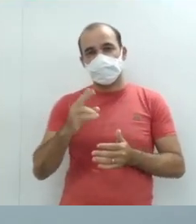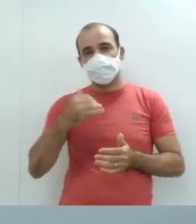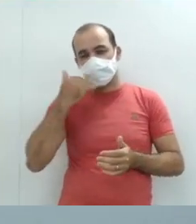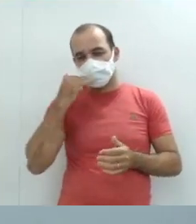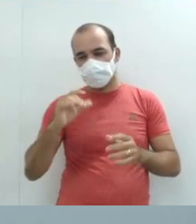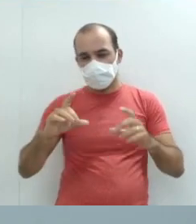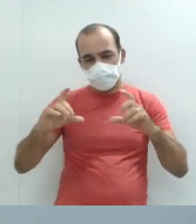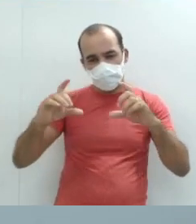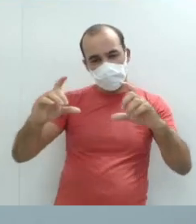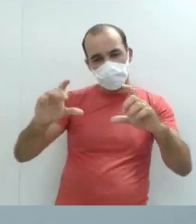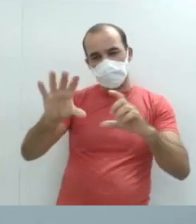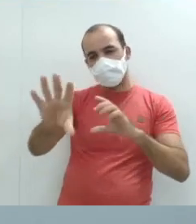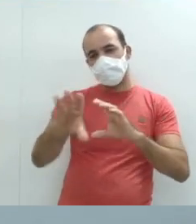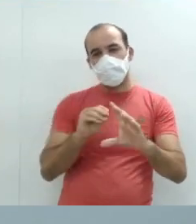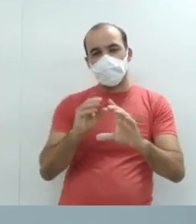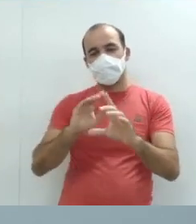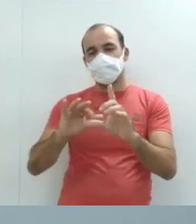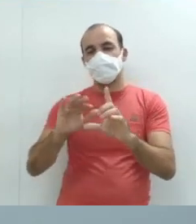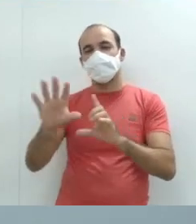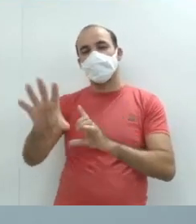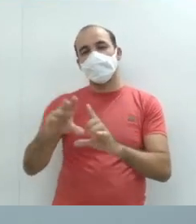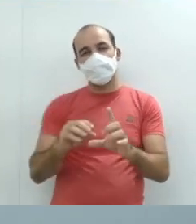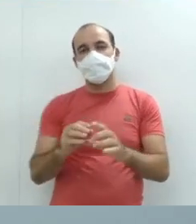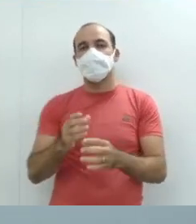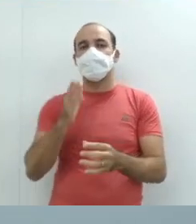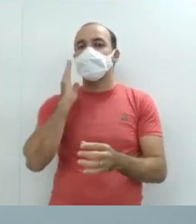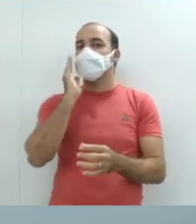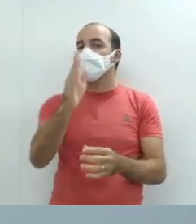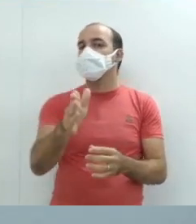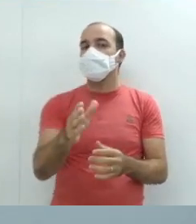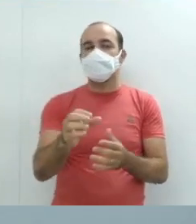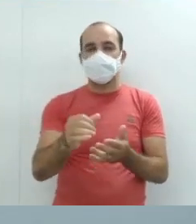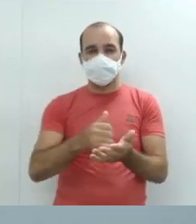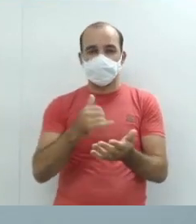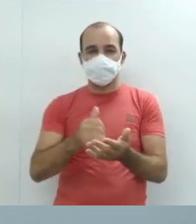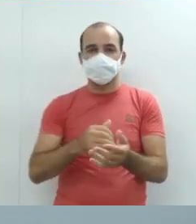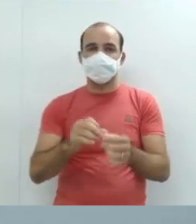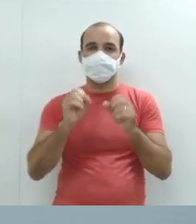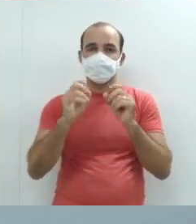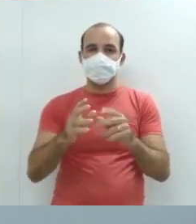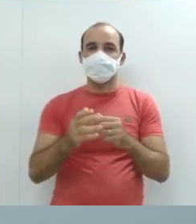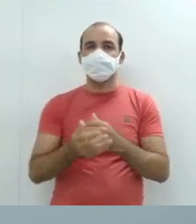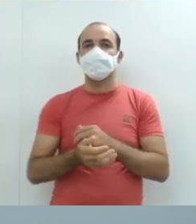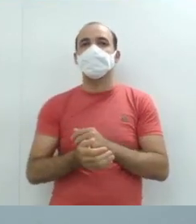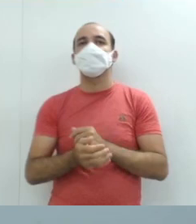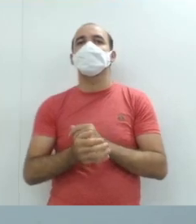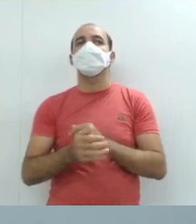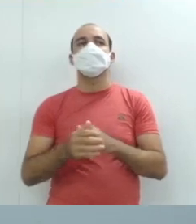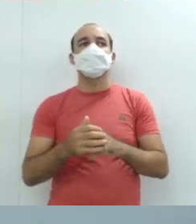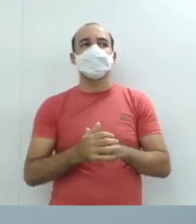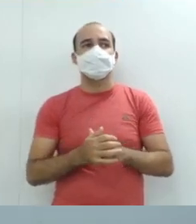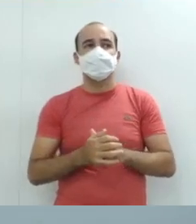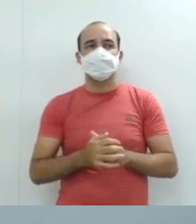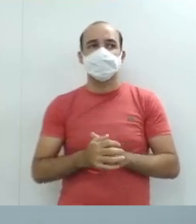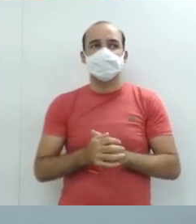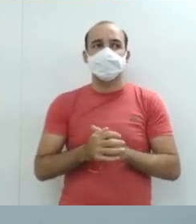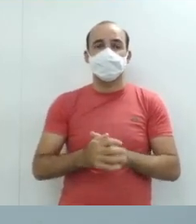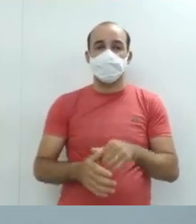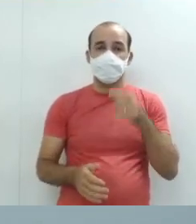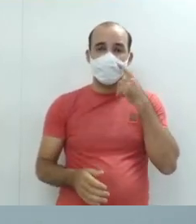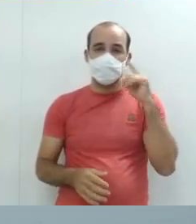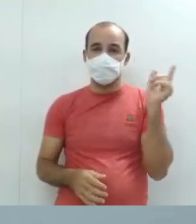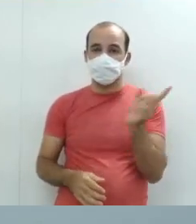aulas, ou agora mesmo, se você não estiver nos assistindo aí no computador, etc. Aponte para esse QR Code que está